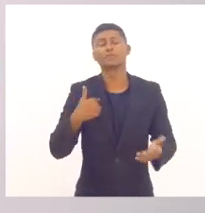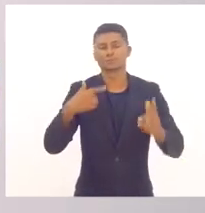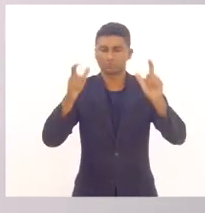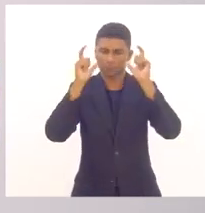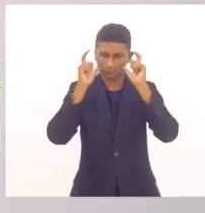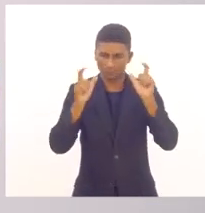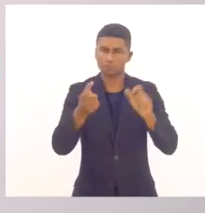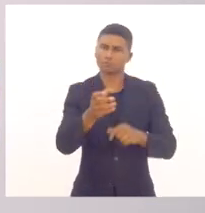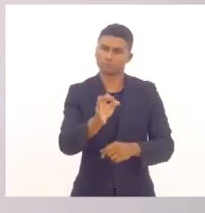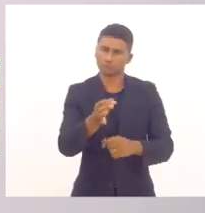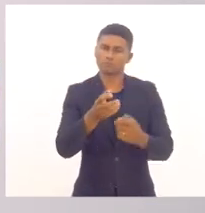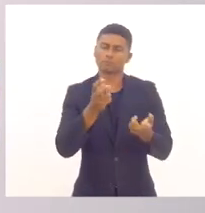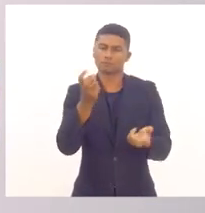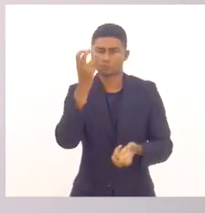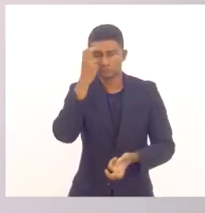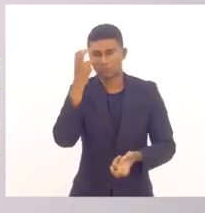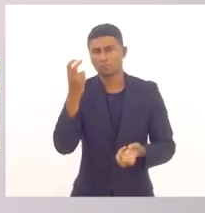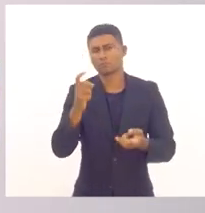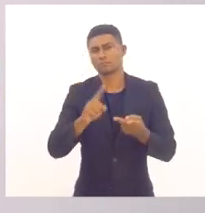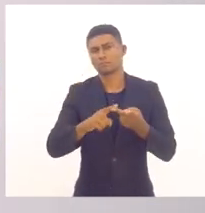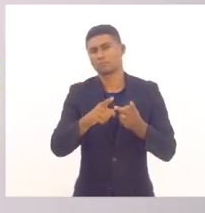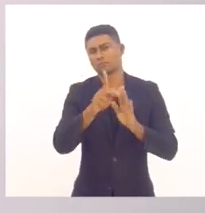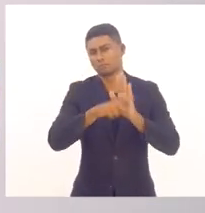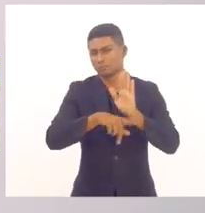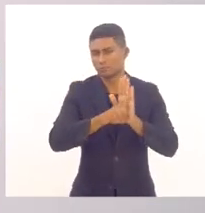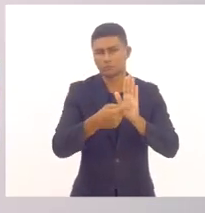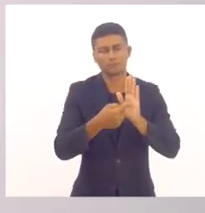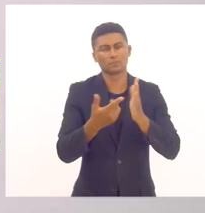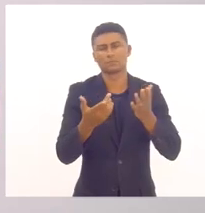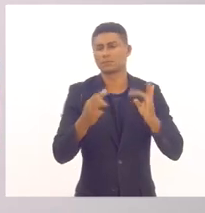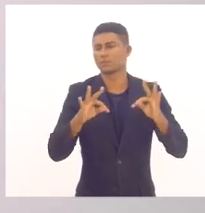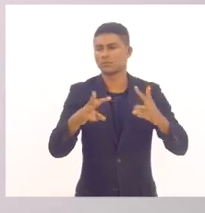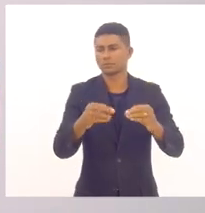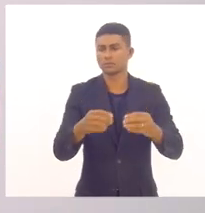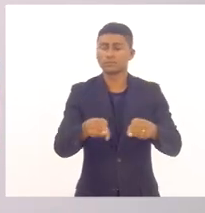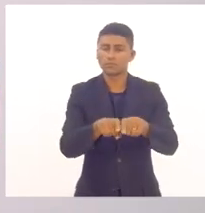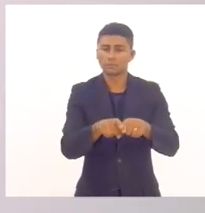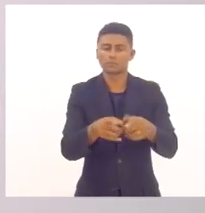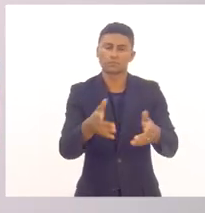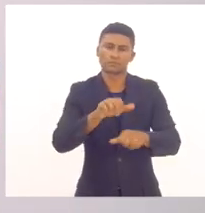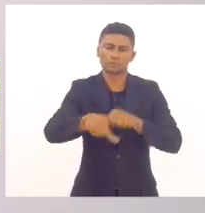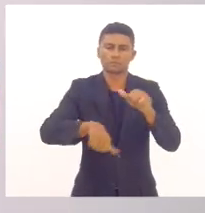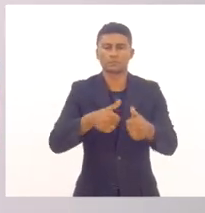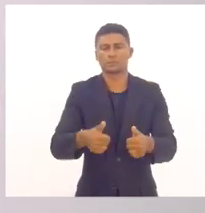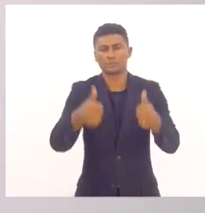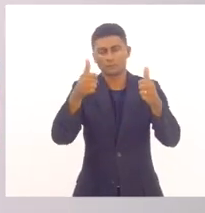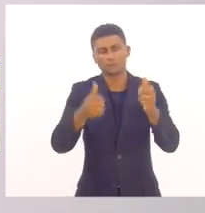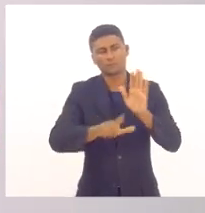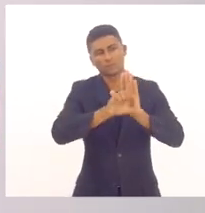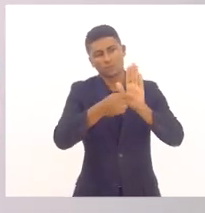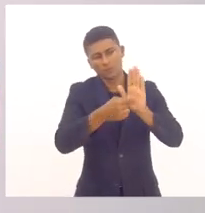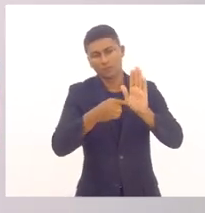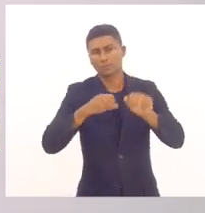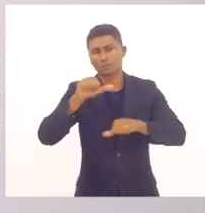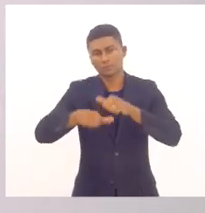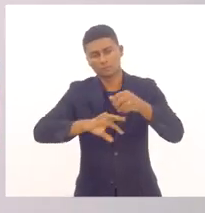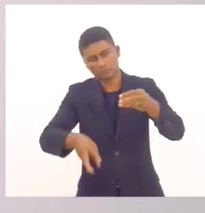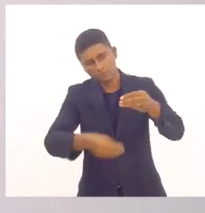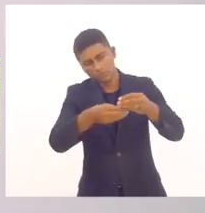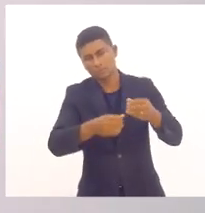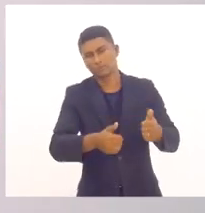muito as questões da cultura, dos projetos e aperfeiçoar leis que estão na casa.